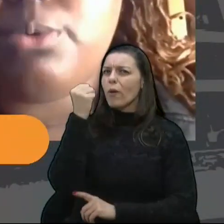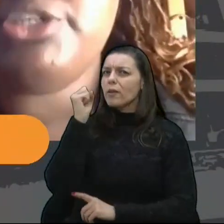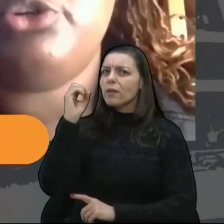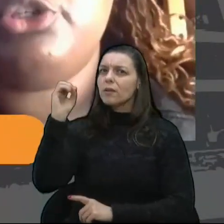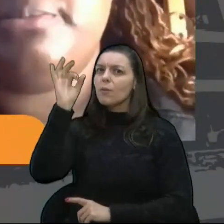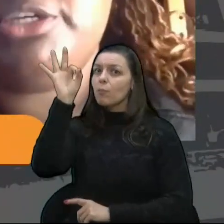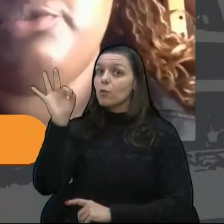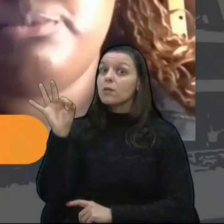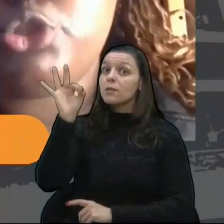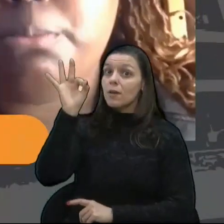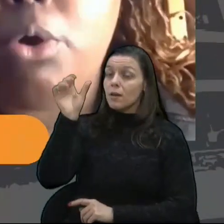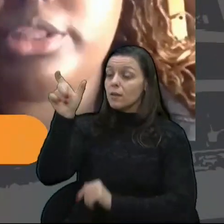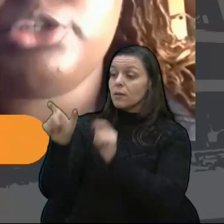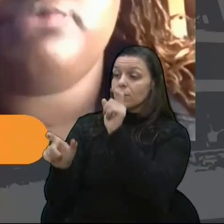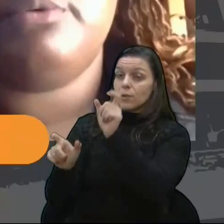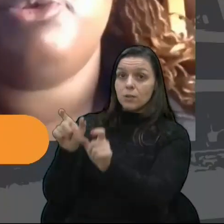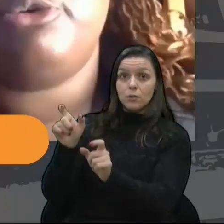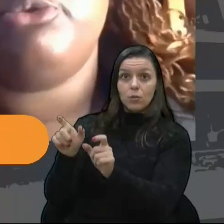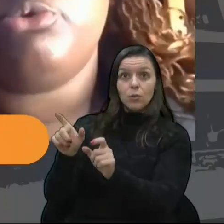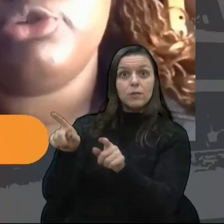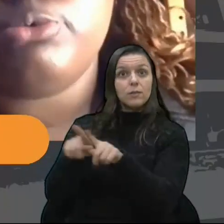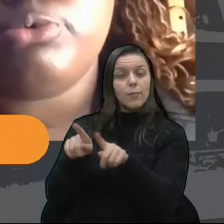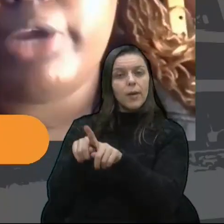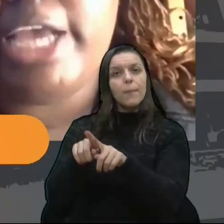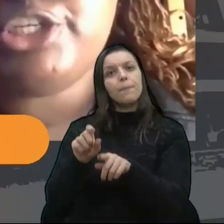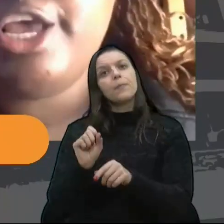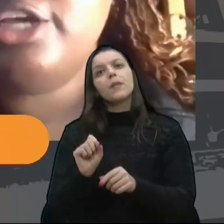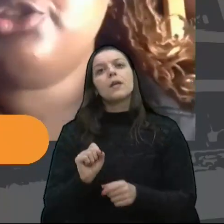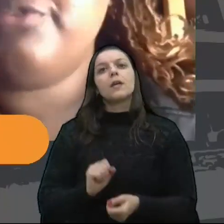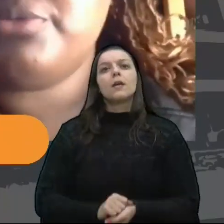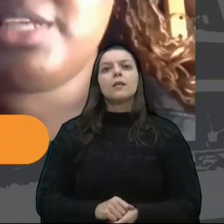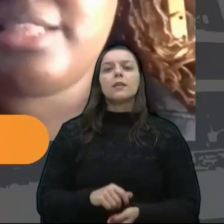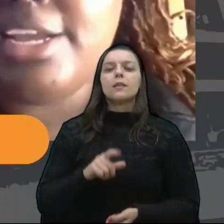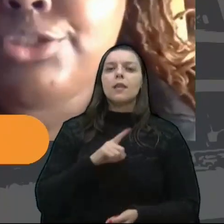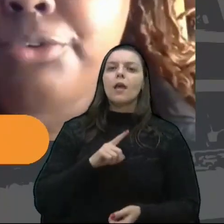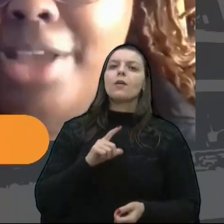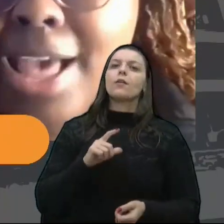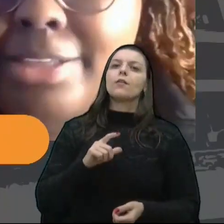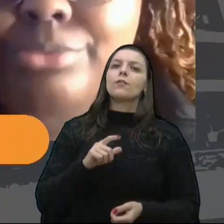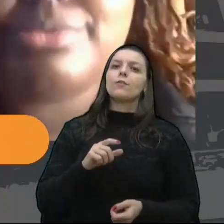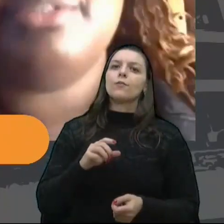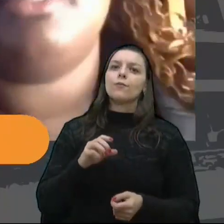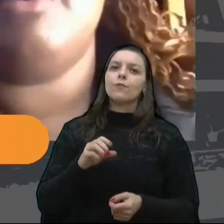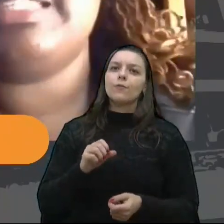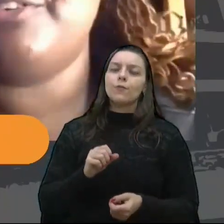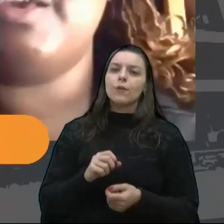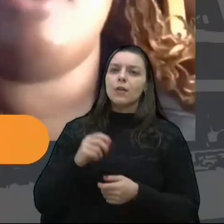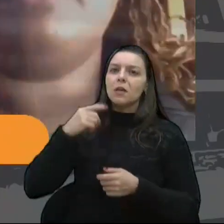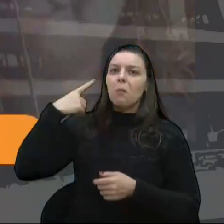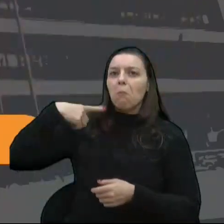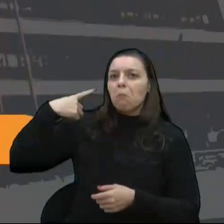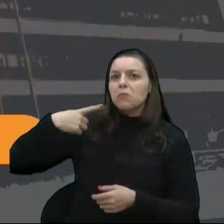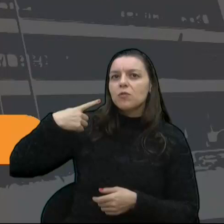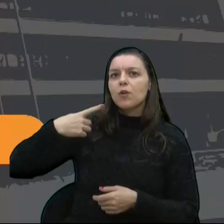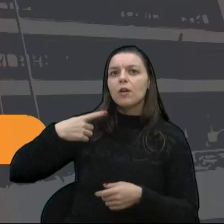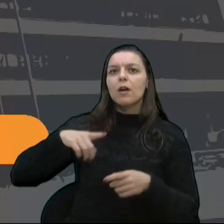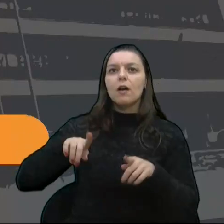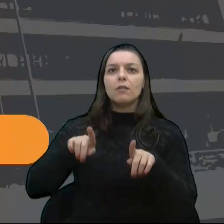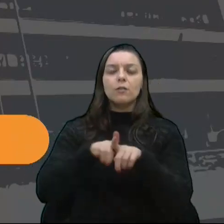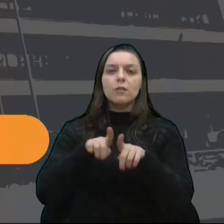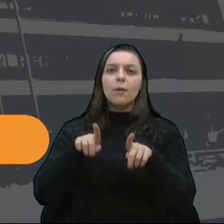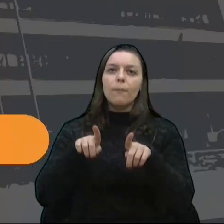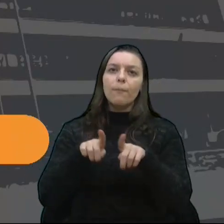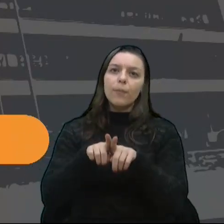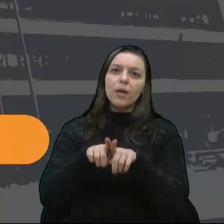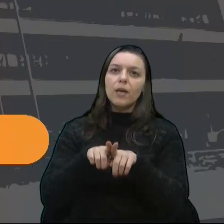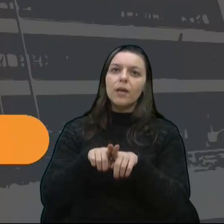alimentação, mas nós também tivemos de moda, tivemos produtores culturais, tivemos até advogado. Então, assim, é um nicho bem amplo,